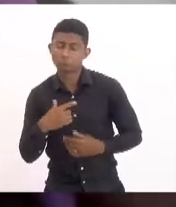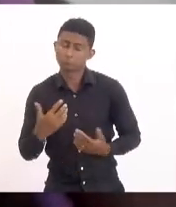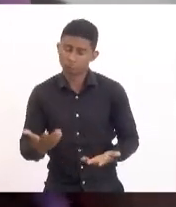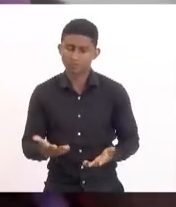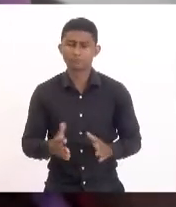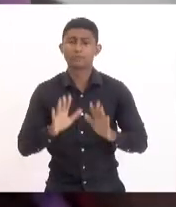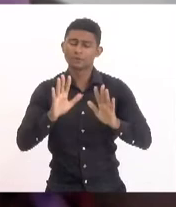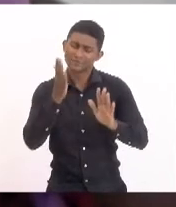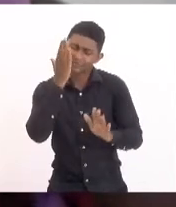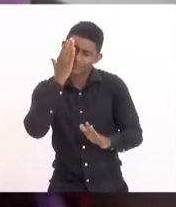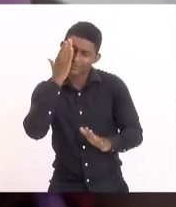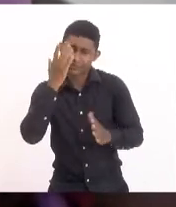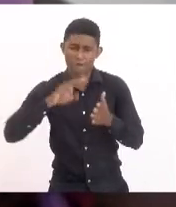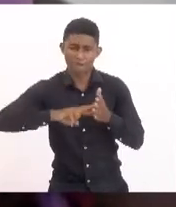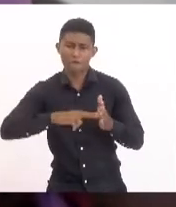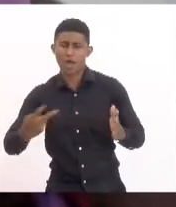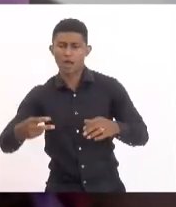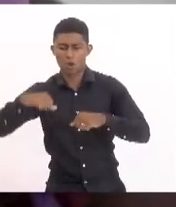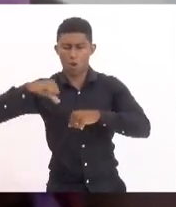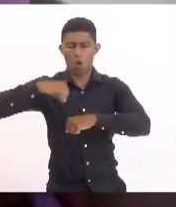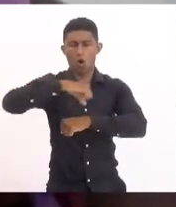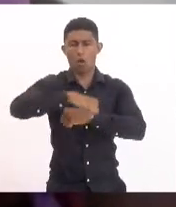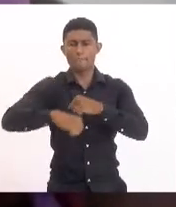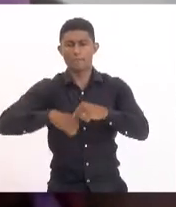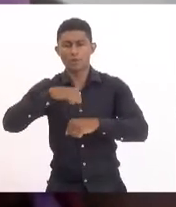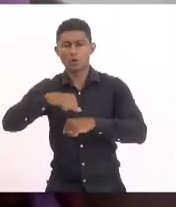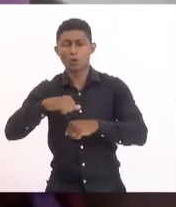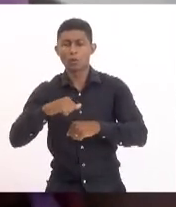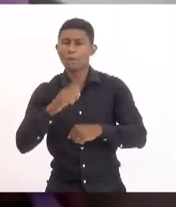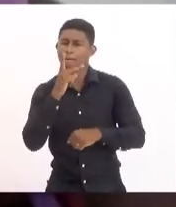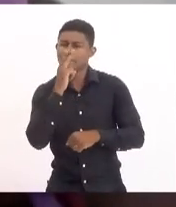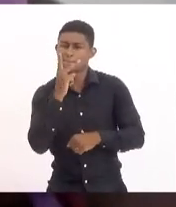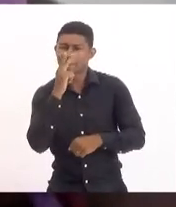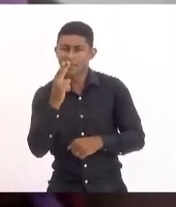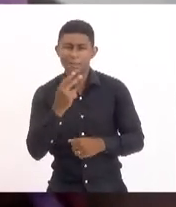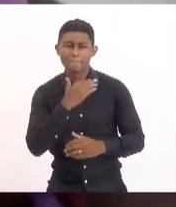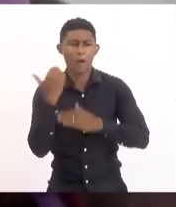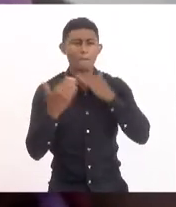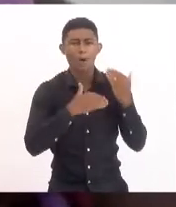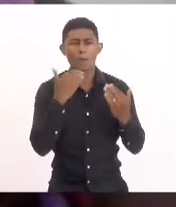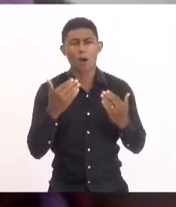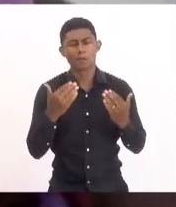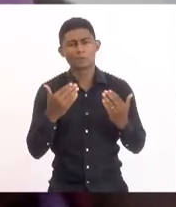avanço da vacinação, apesar dos desafios que ela enfrentou nesse país,